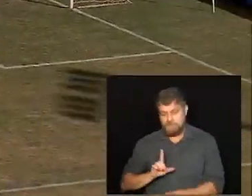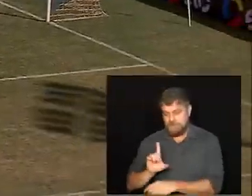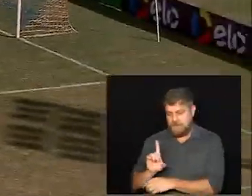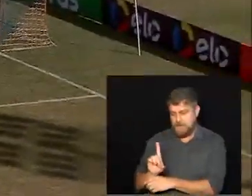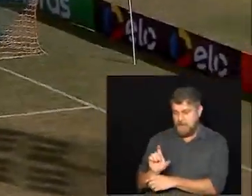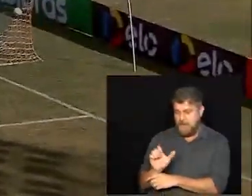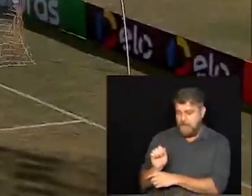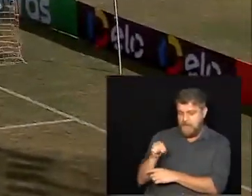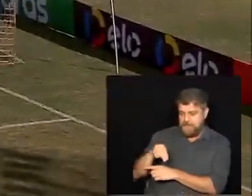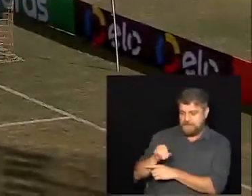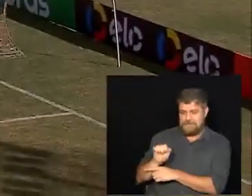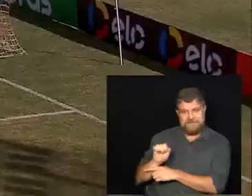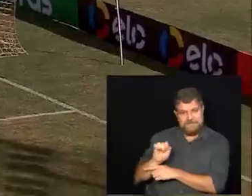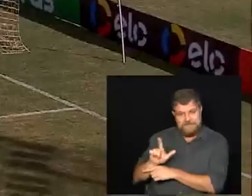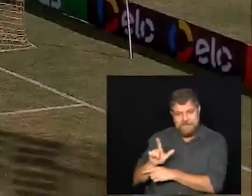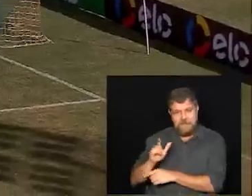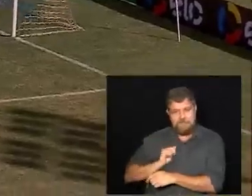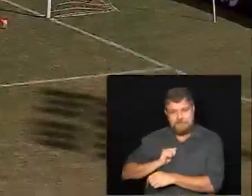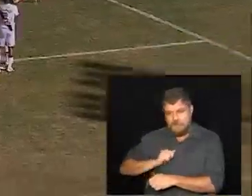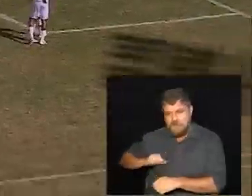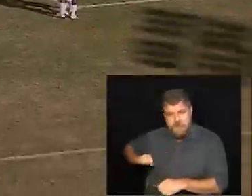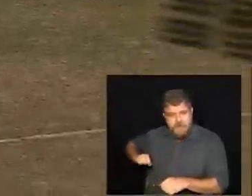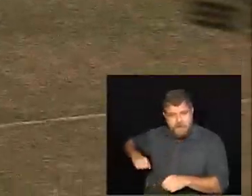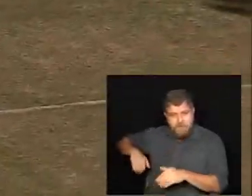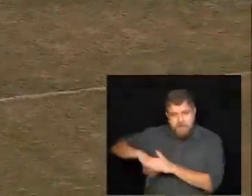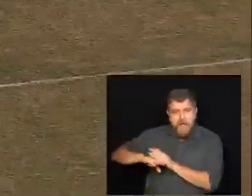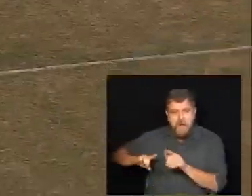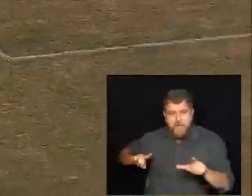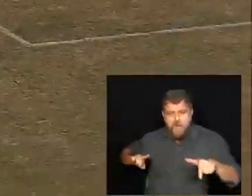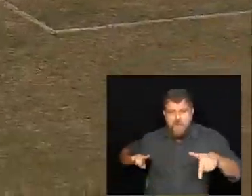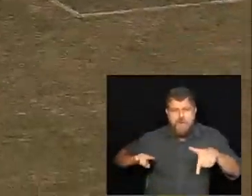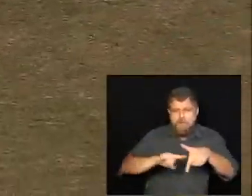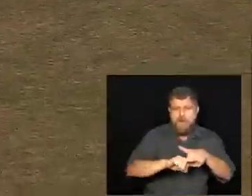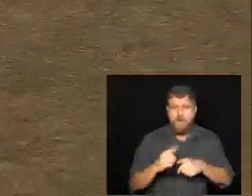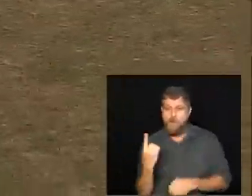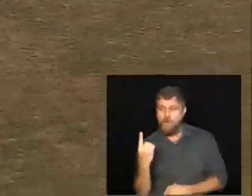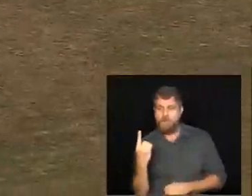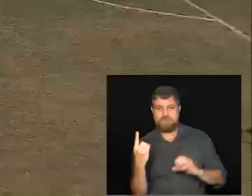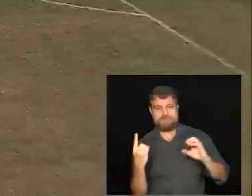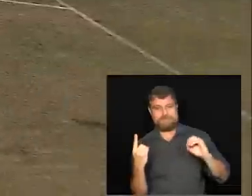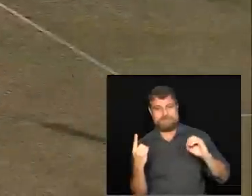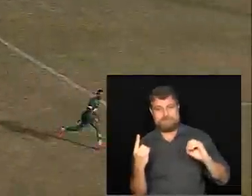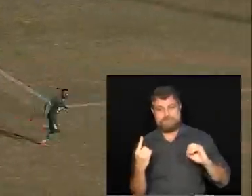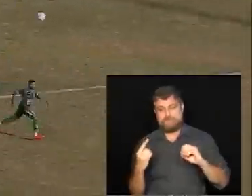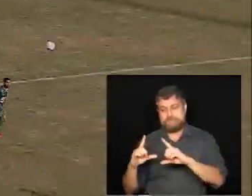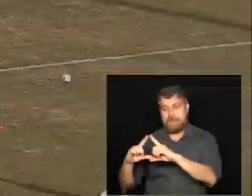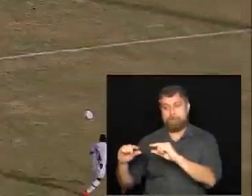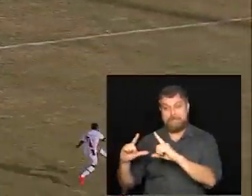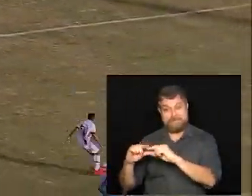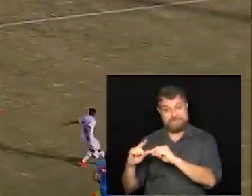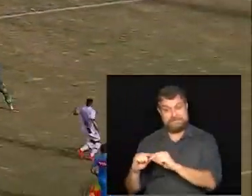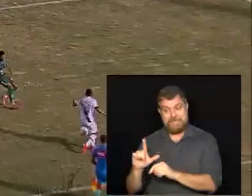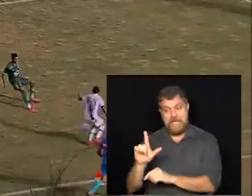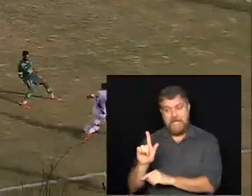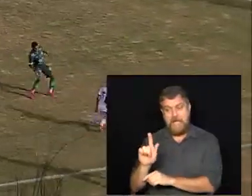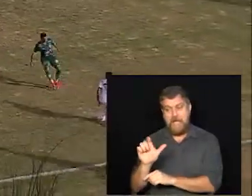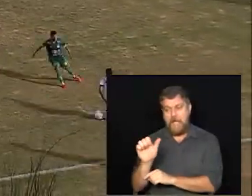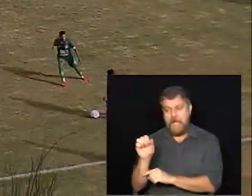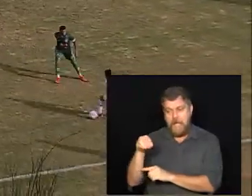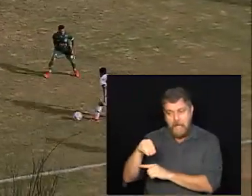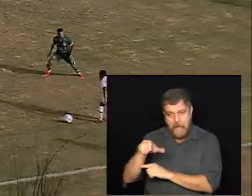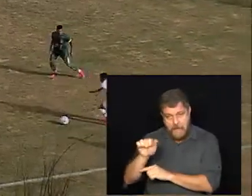Daniel Alagoano, que soltou o pé aí, 1-0 Gama. Se permanecesse esse resultado, a equipe do